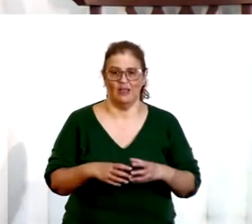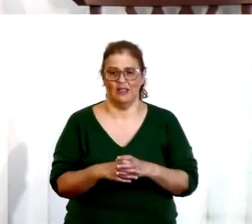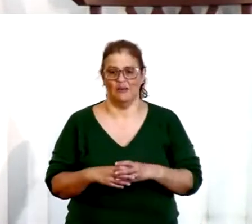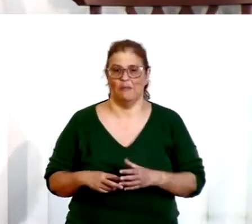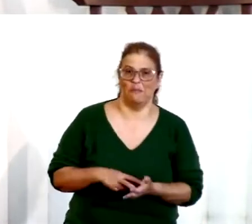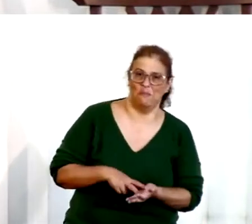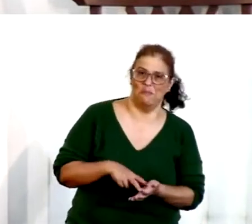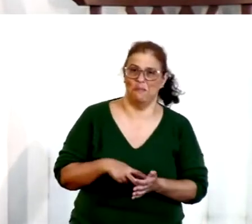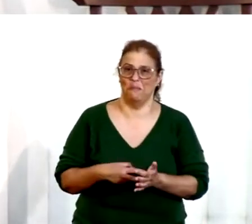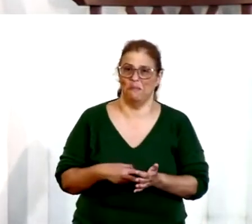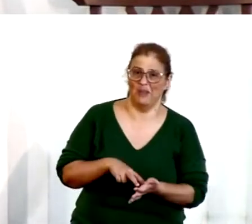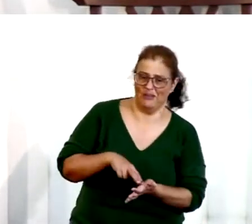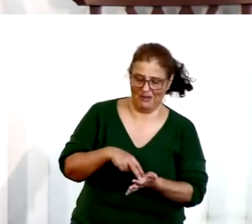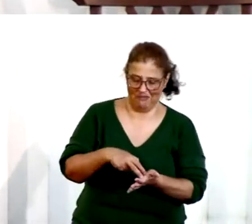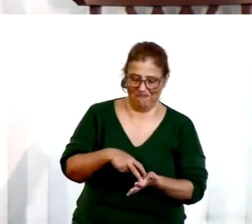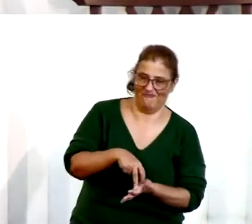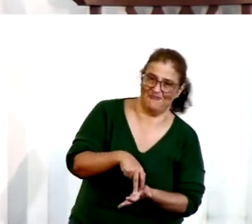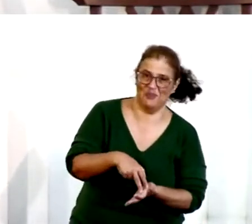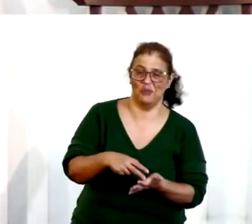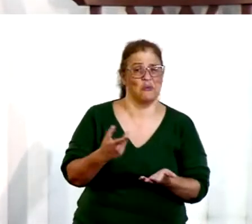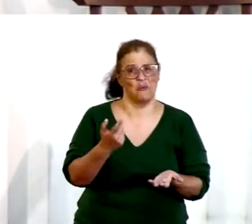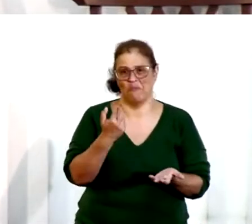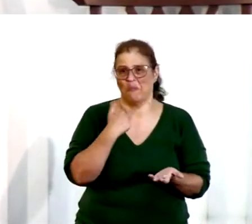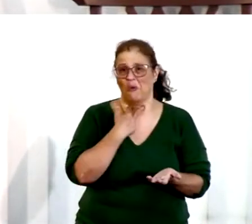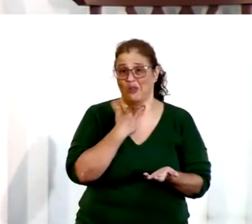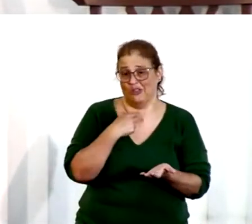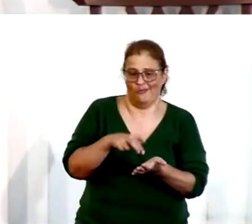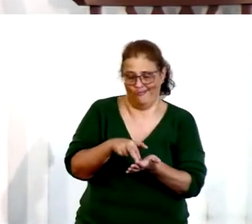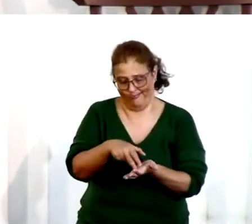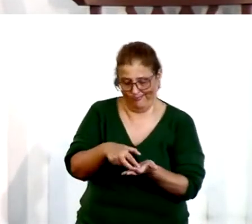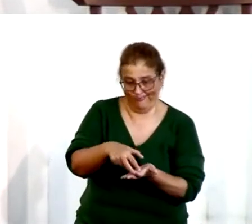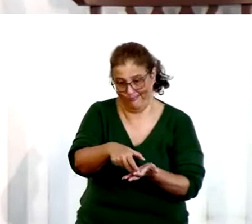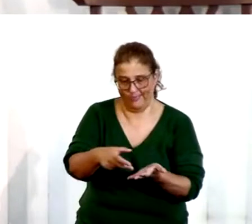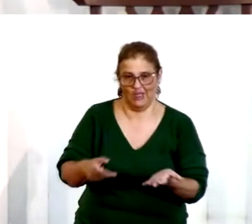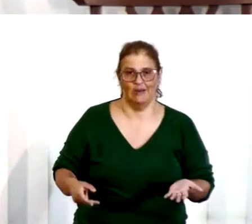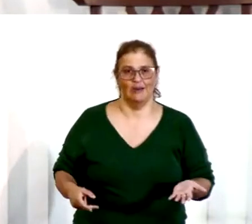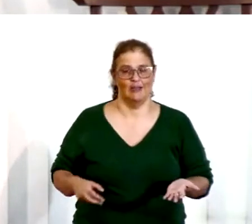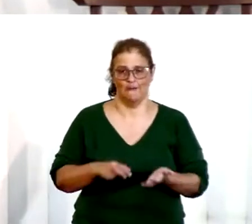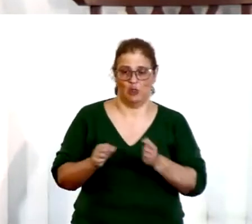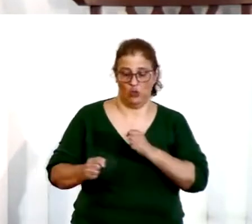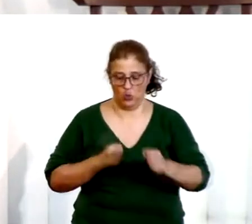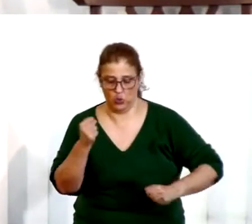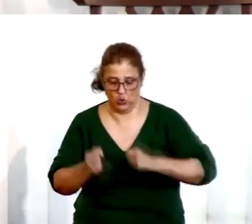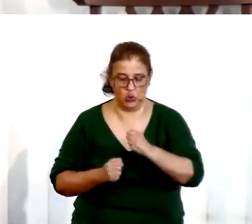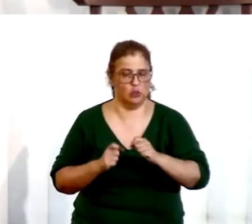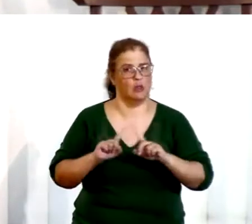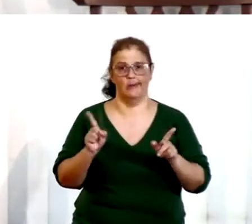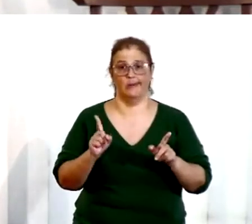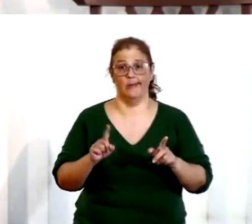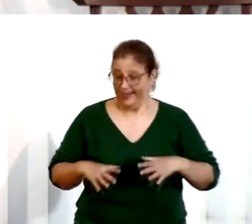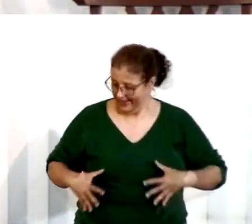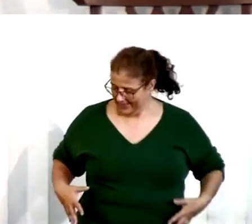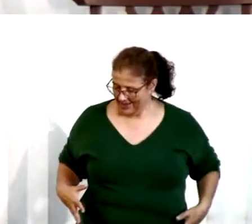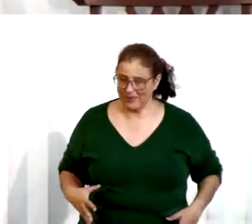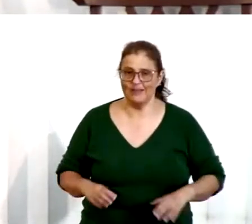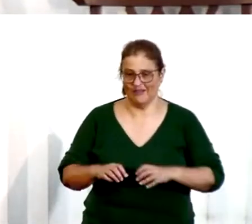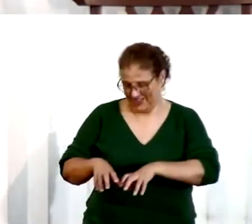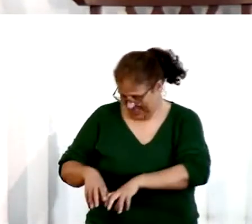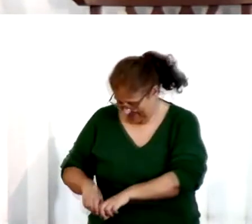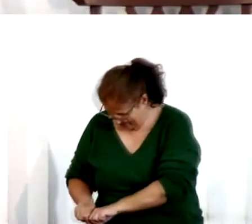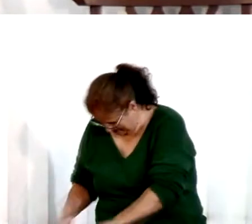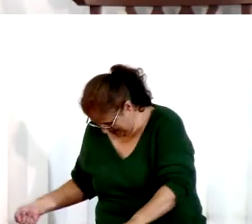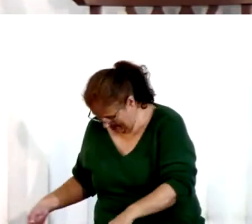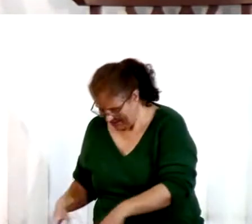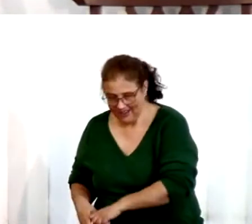substancial na caminhada cristã. Irmãos, despojar-se do pecado, do mal, como diz a